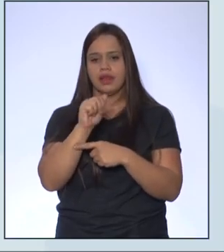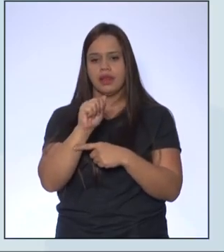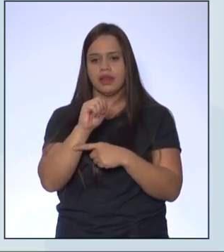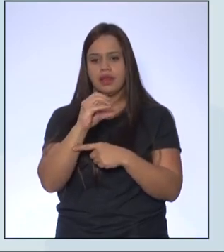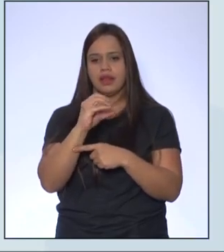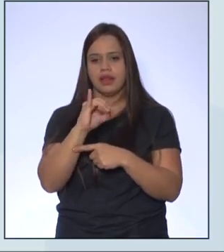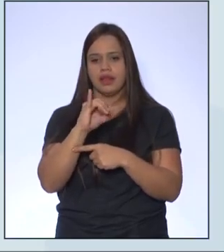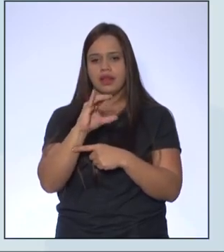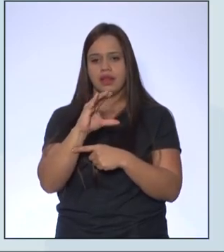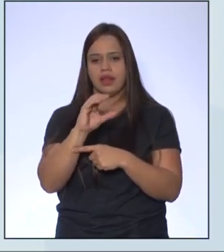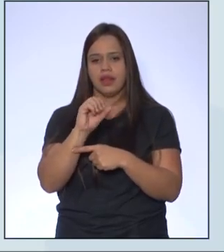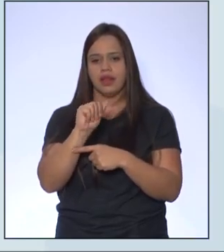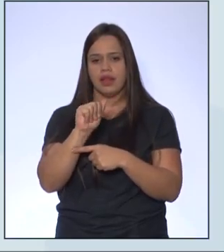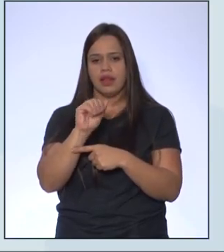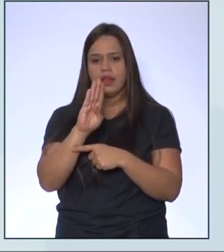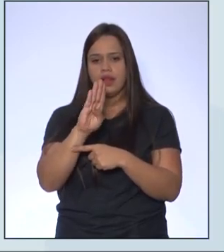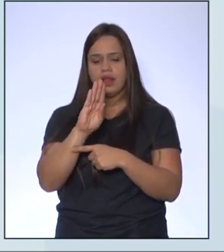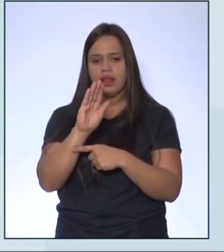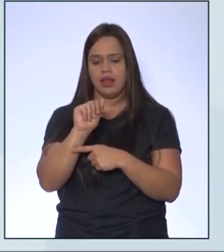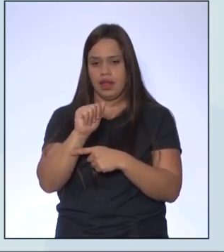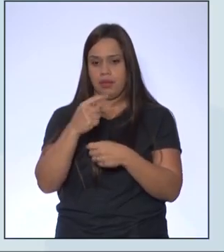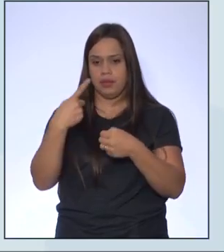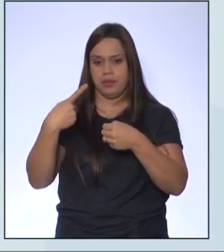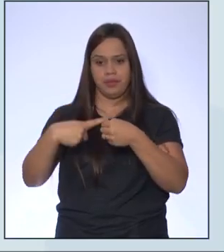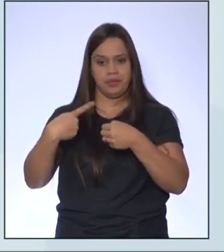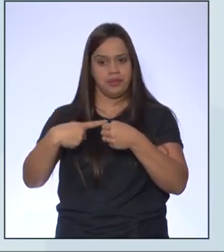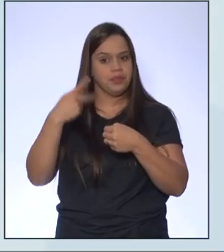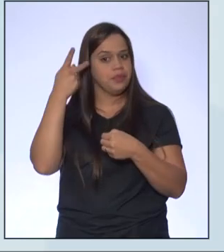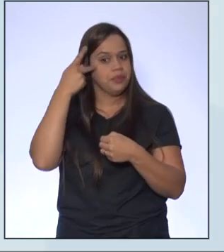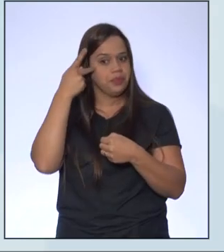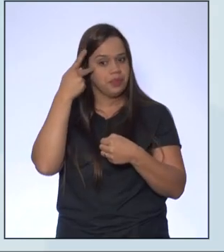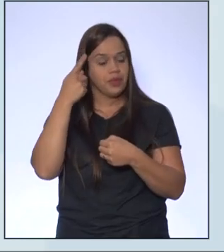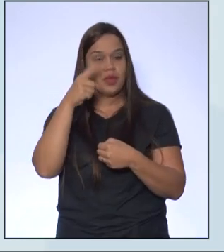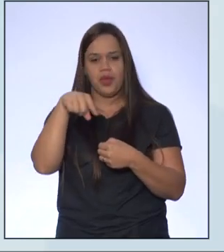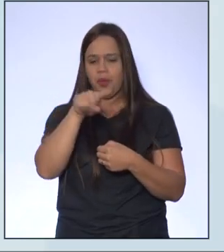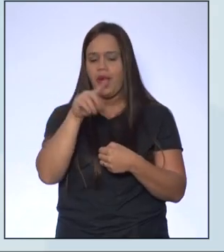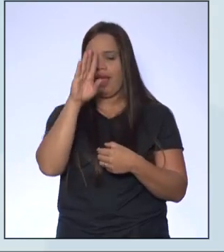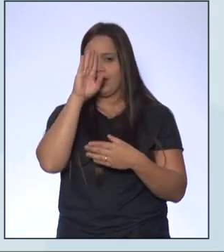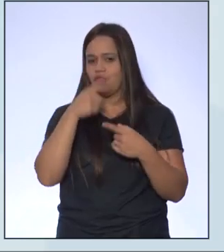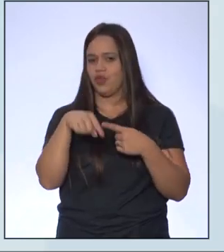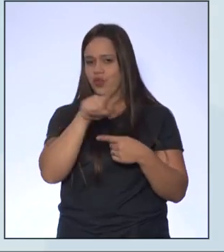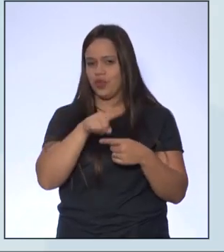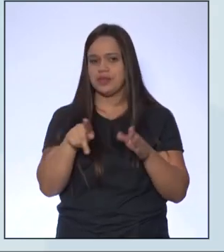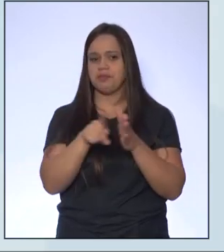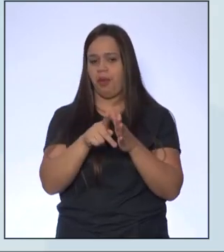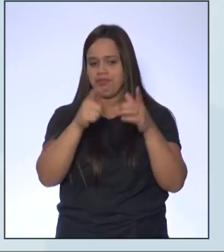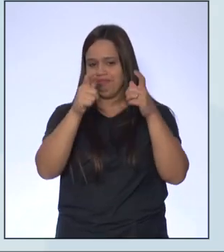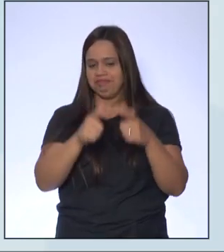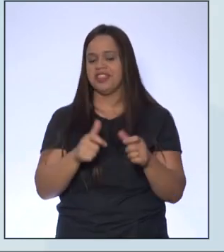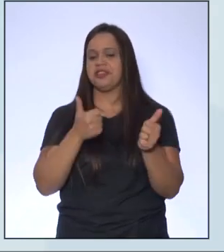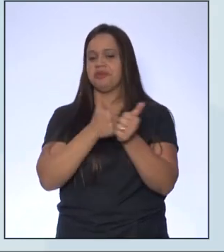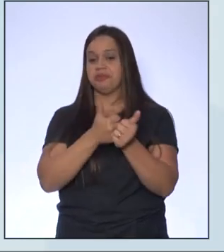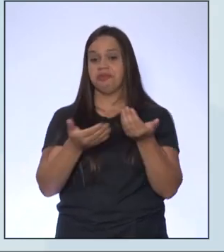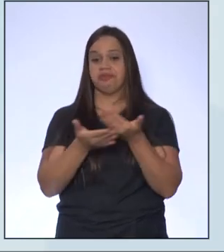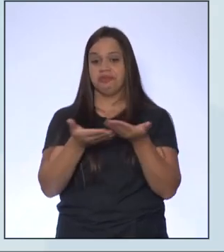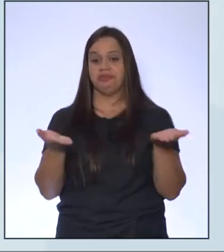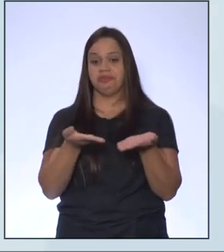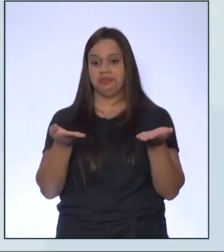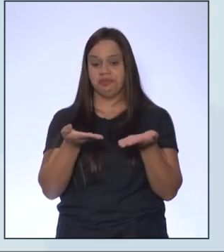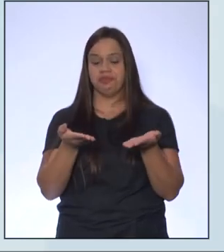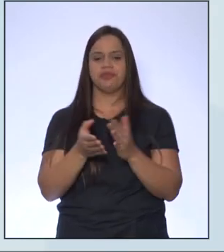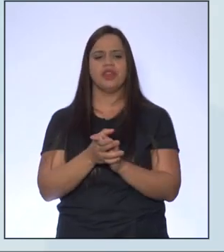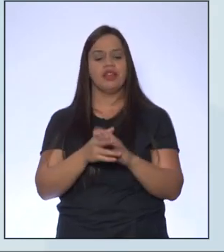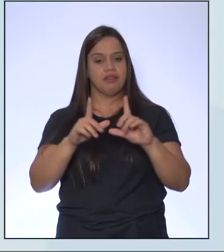Paulo. Acredito que muitos de vocês de Piracicaba estejam nos acompanhando nessa aula, nessa manhã. Então, essa imagem, ela